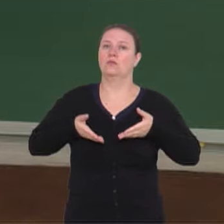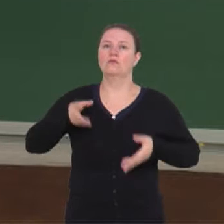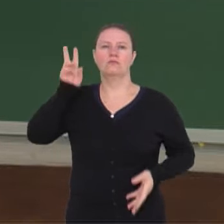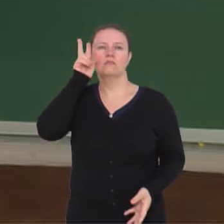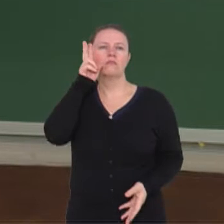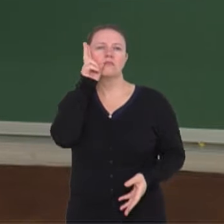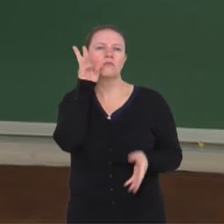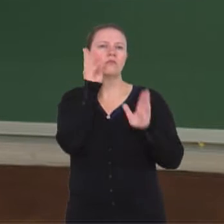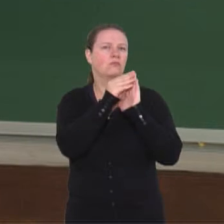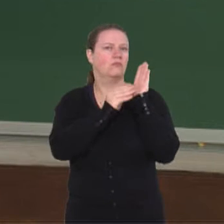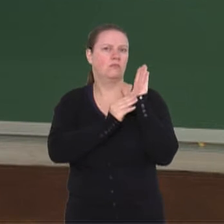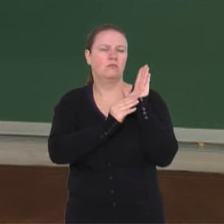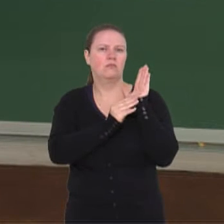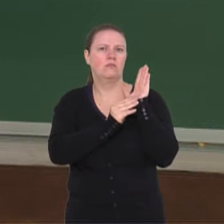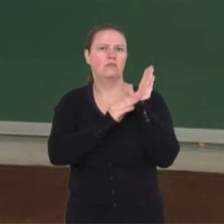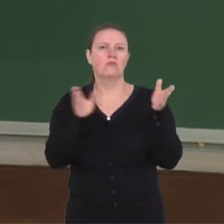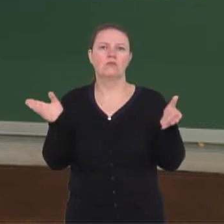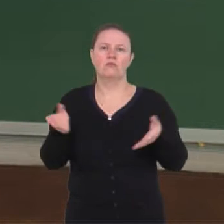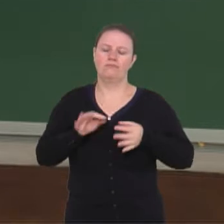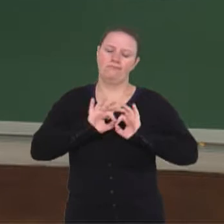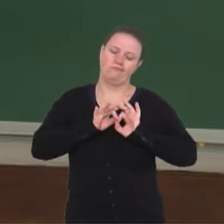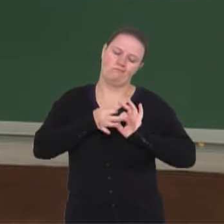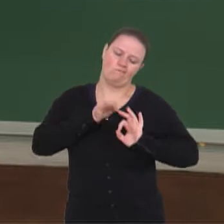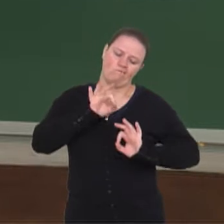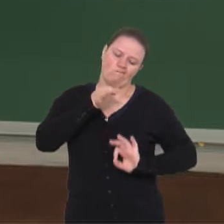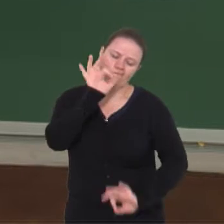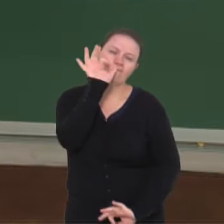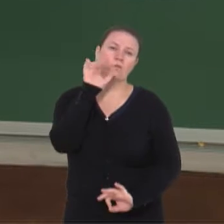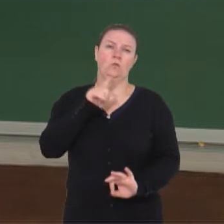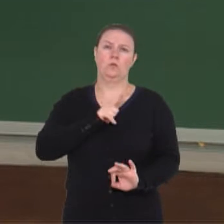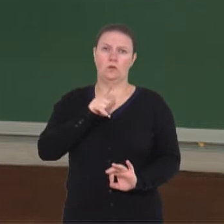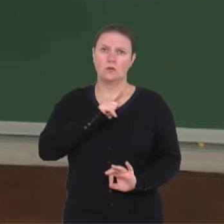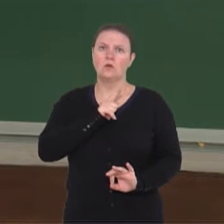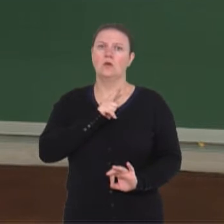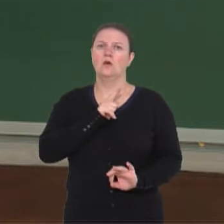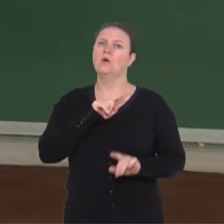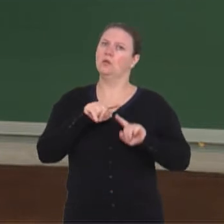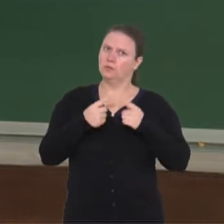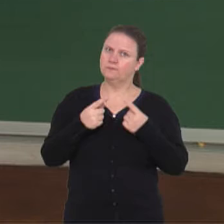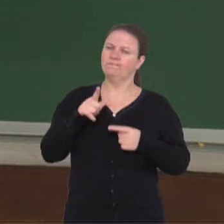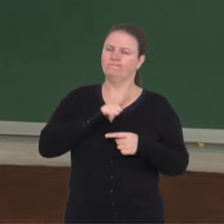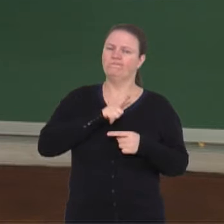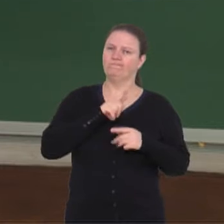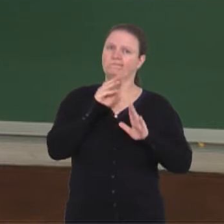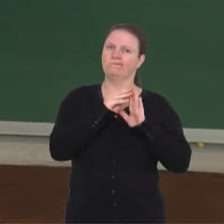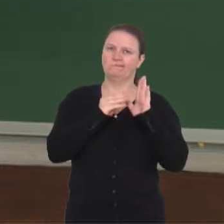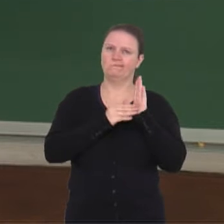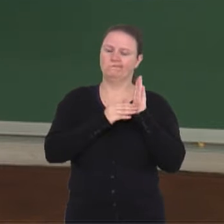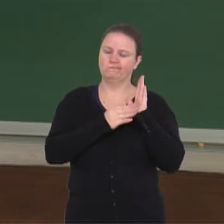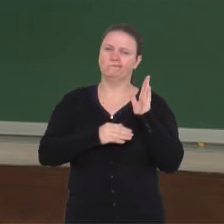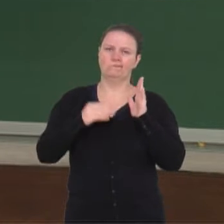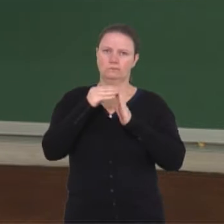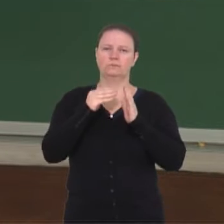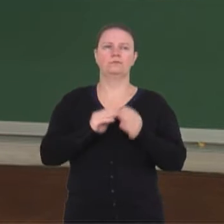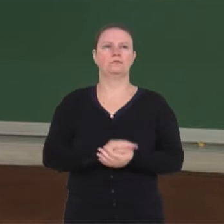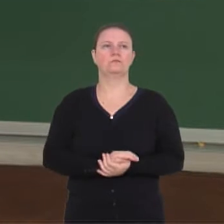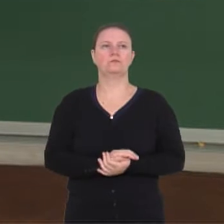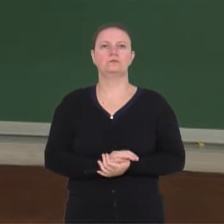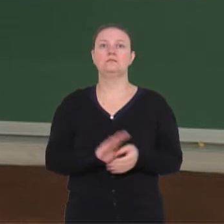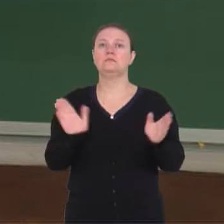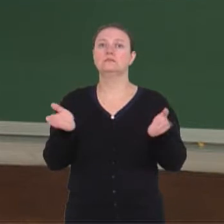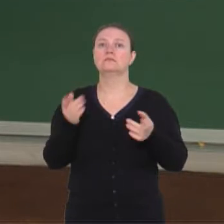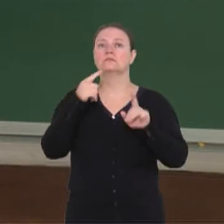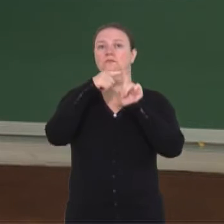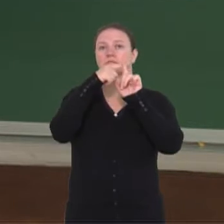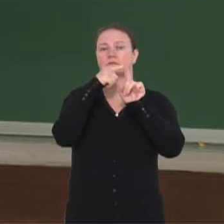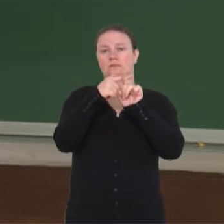esse conteúdo, porque ele é extenso. Complexo? Não muito, mas ele é extenso. Vamos então começar aqui pela operação de